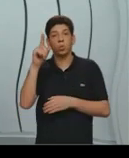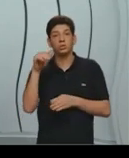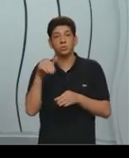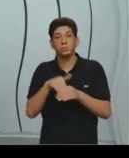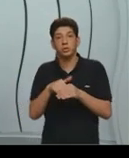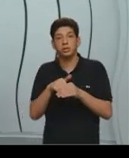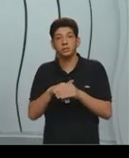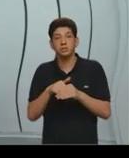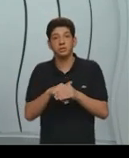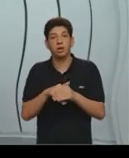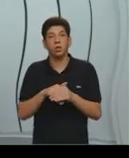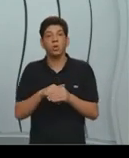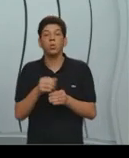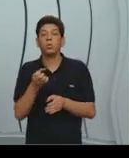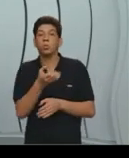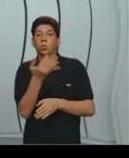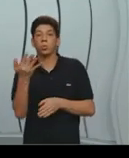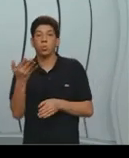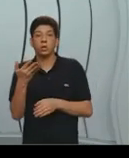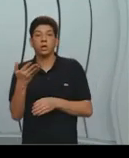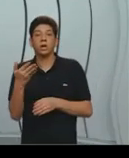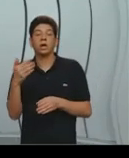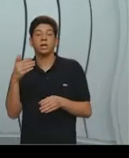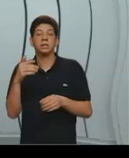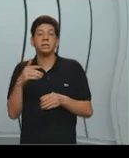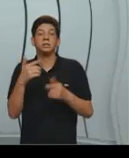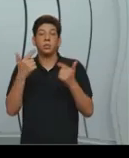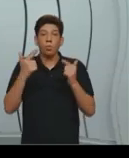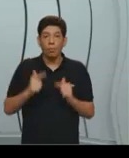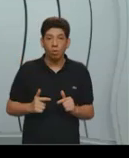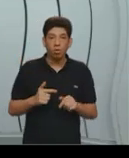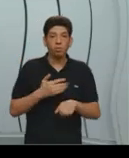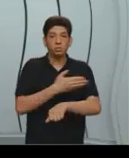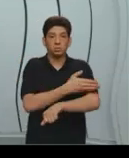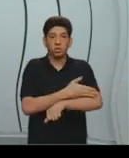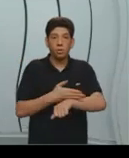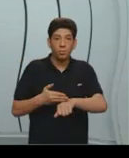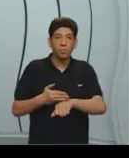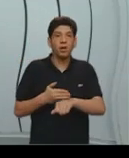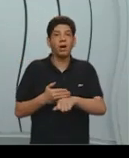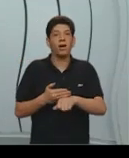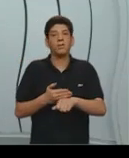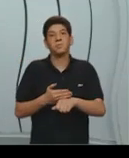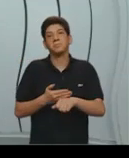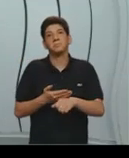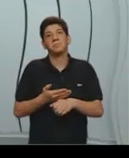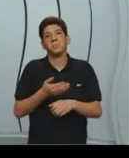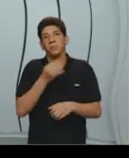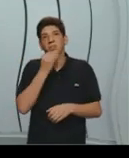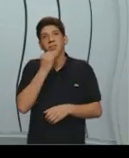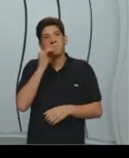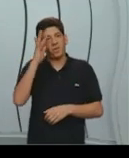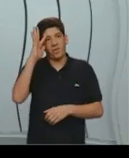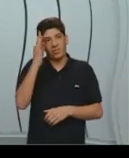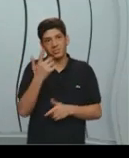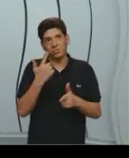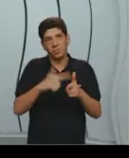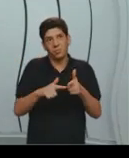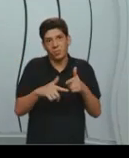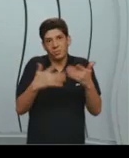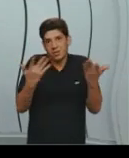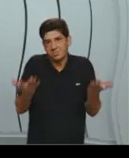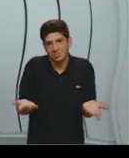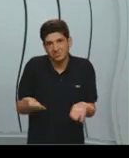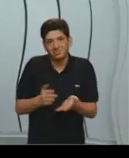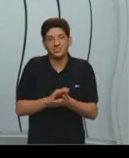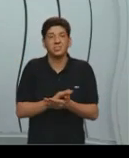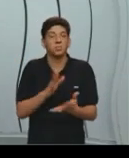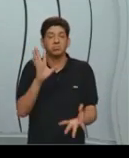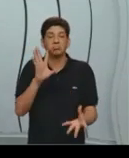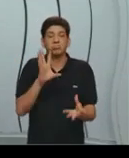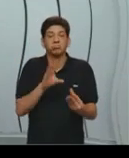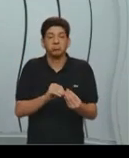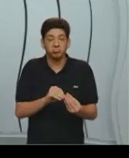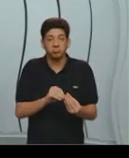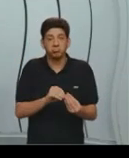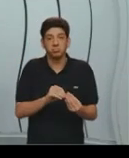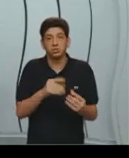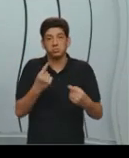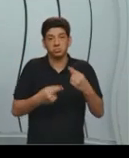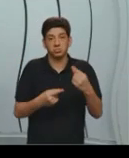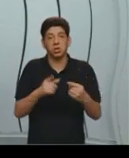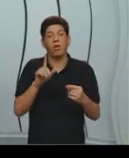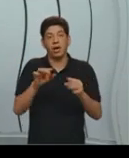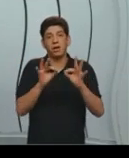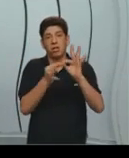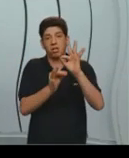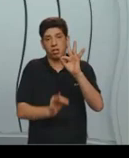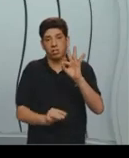votos nulos e brancos, é uma preocupação dos partidos, ela resolveria o problema, né? Então, fica assim essa discussão, é um tema extenso, a gente